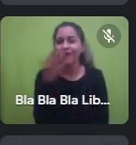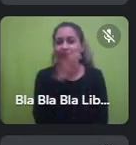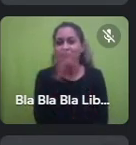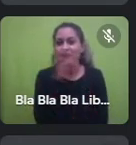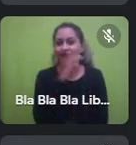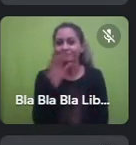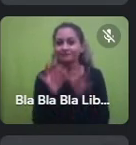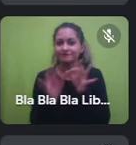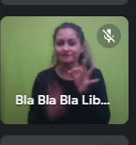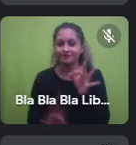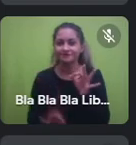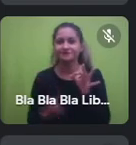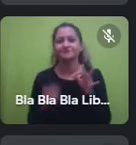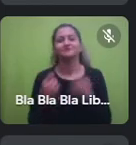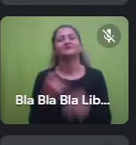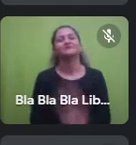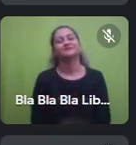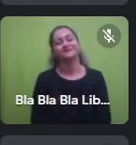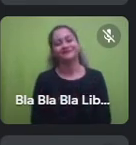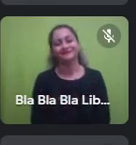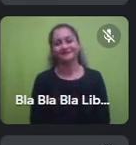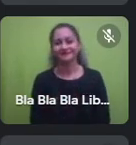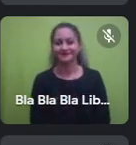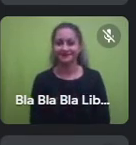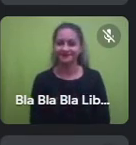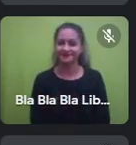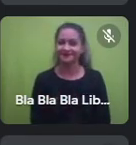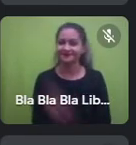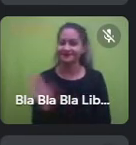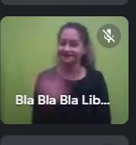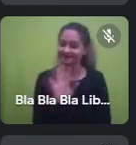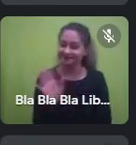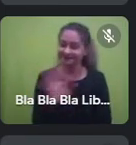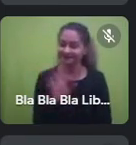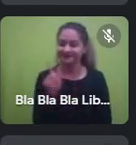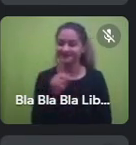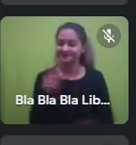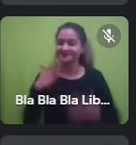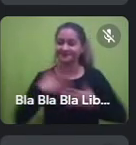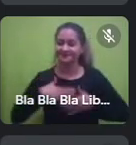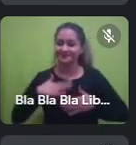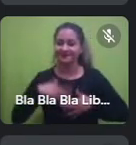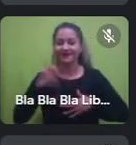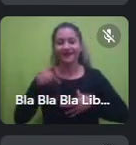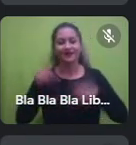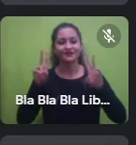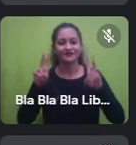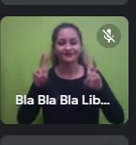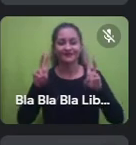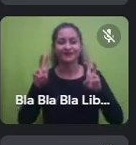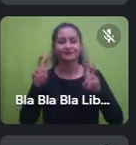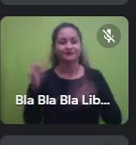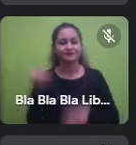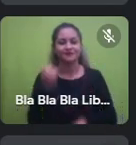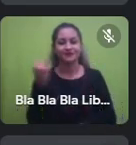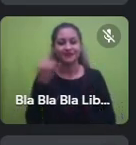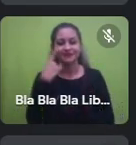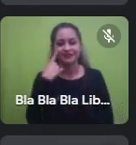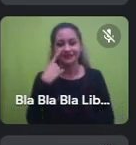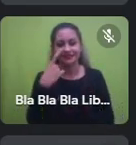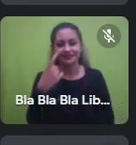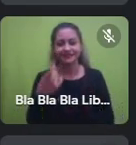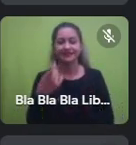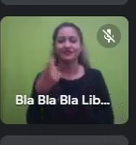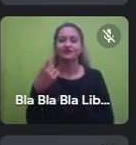não, professora. Coisa, viu? Poxa, é um tema tão interessante, professora, que a gente ficaria